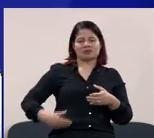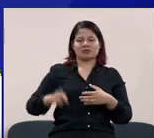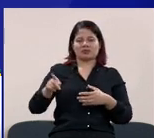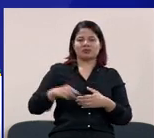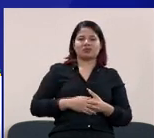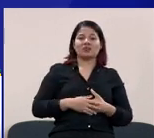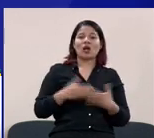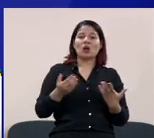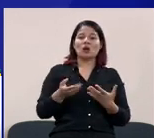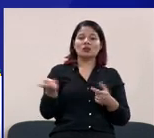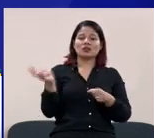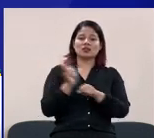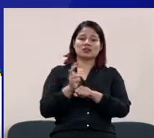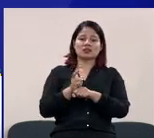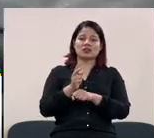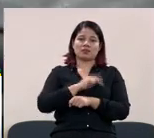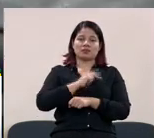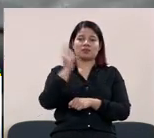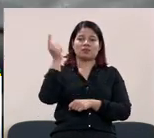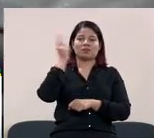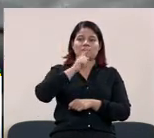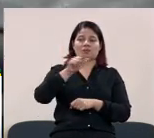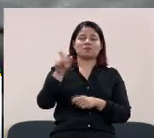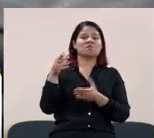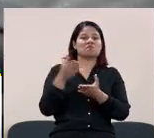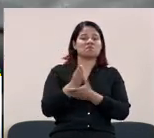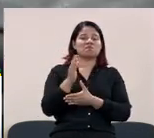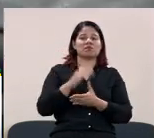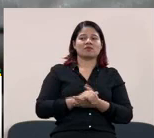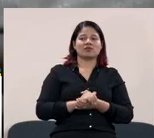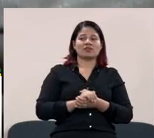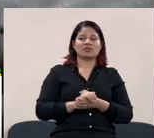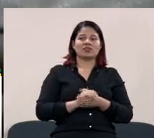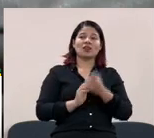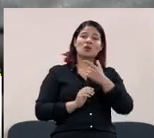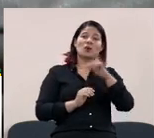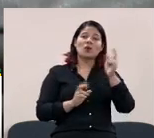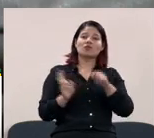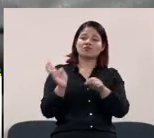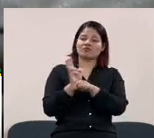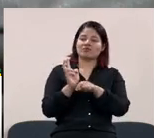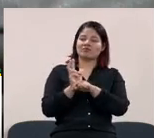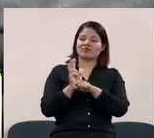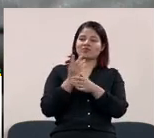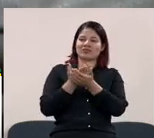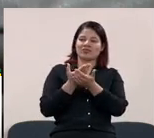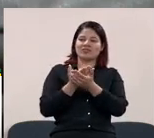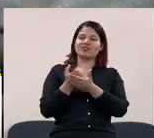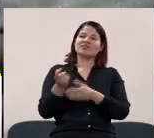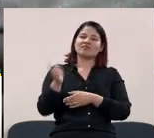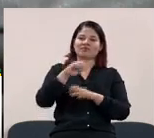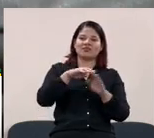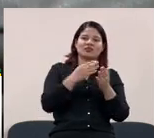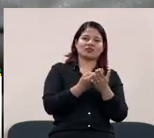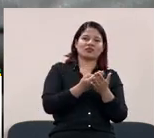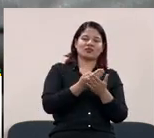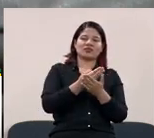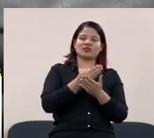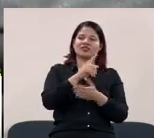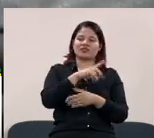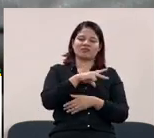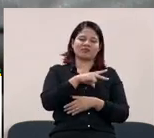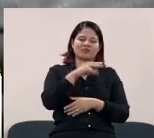público concursado do governo do Estado. O outro defensor foi meu aluno lá no NAI, o Alexandre Coque. Os dois